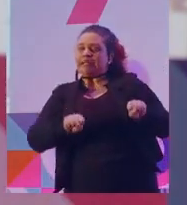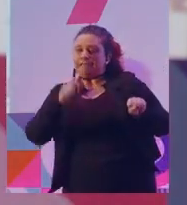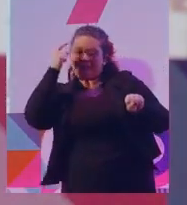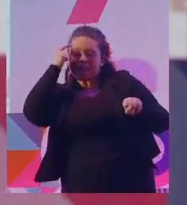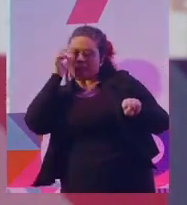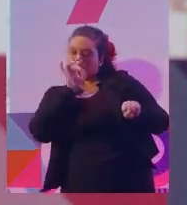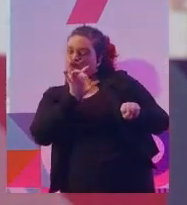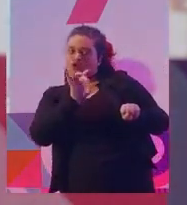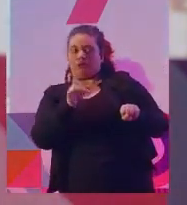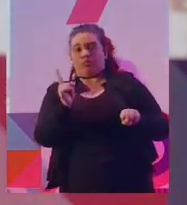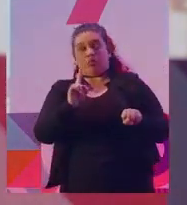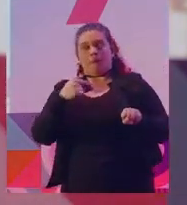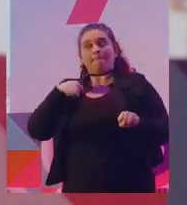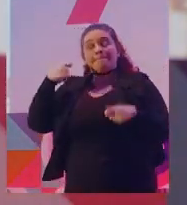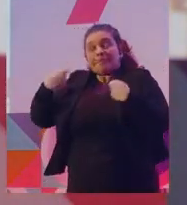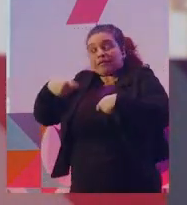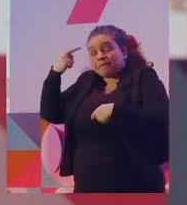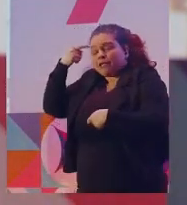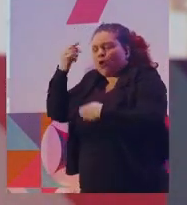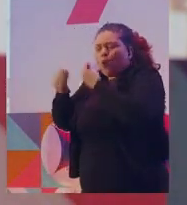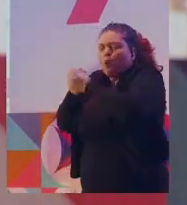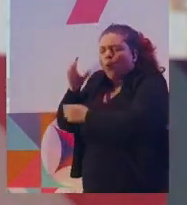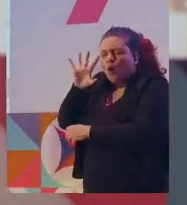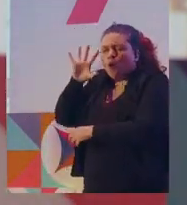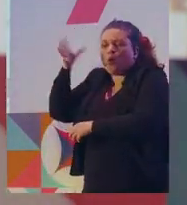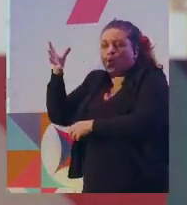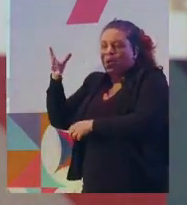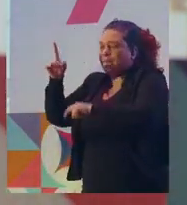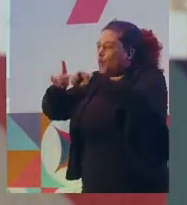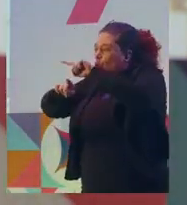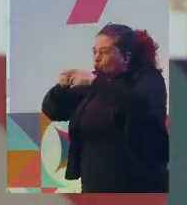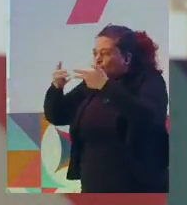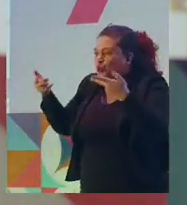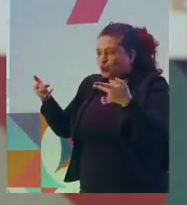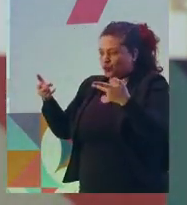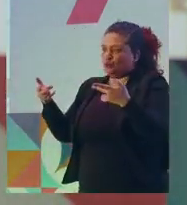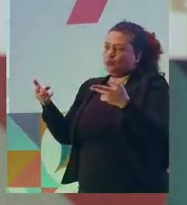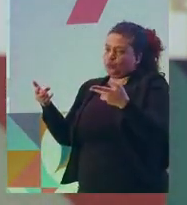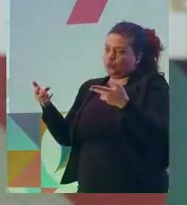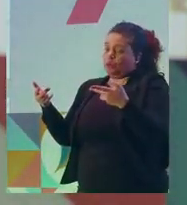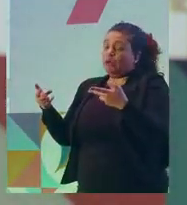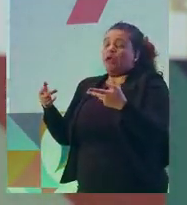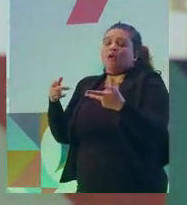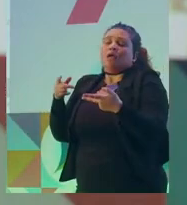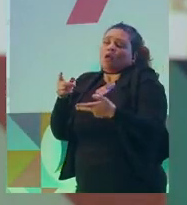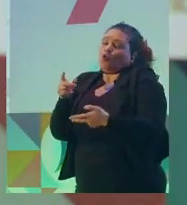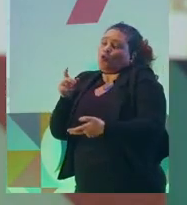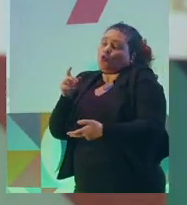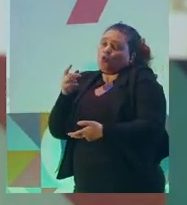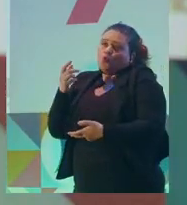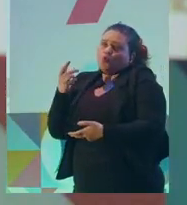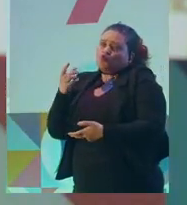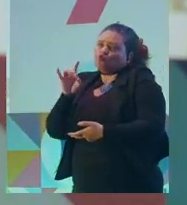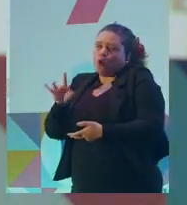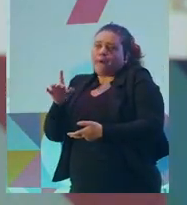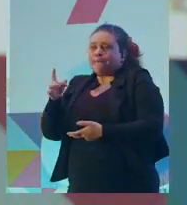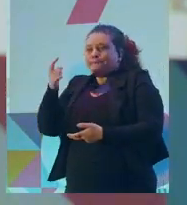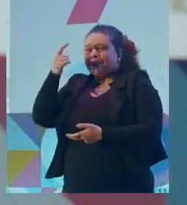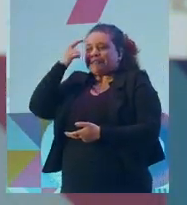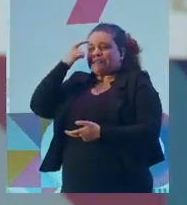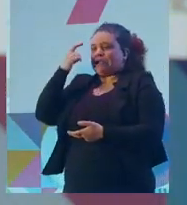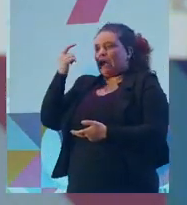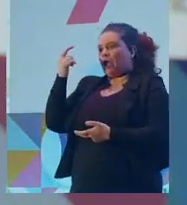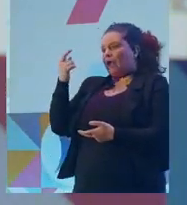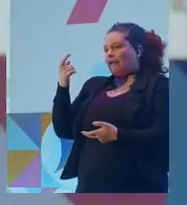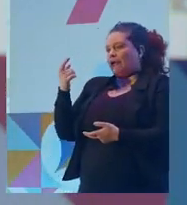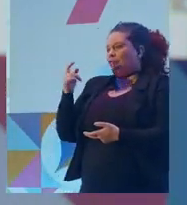integrar soluções ou produtos, que é muito normal pensar que não importa